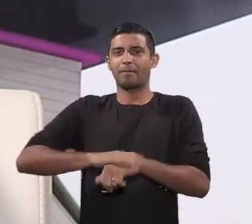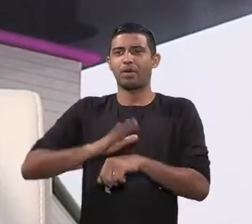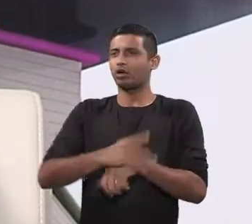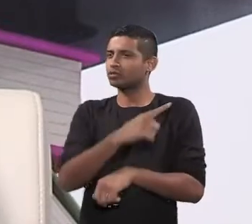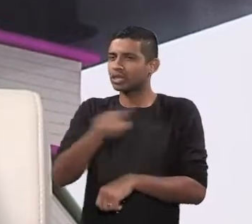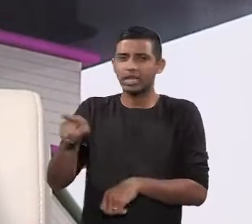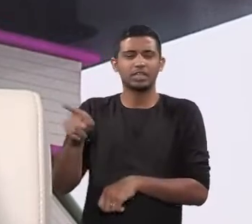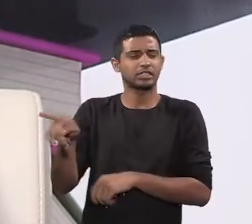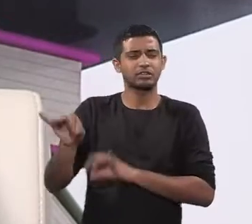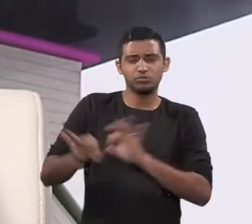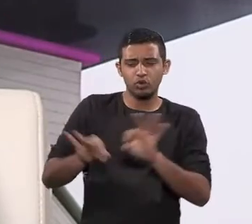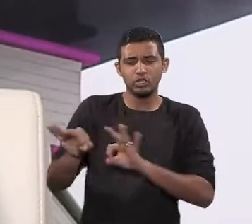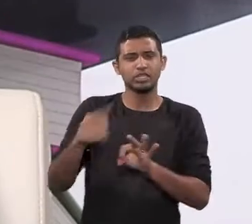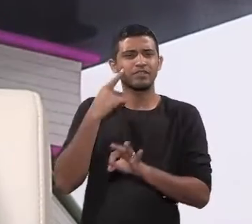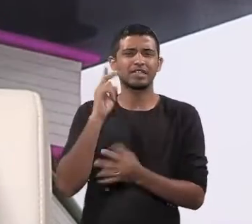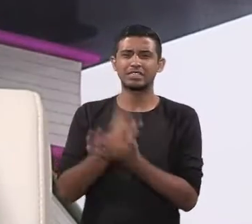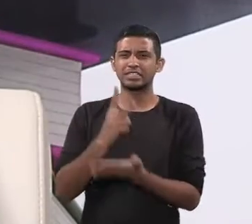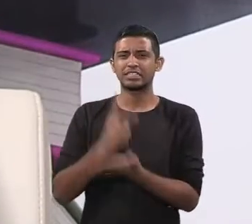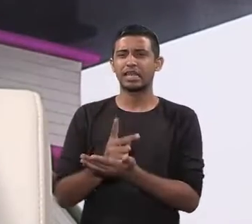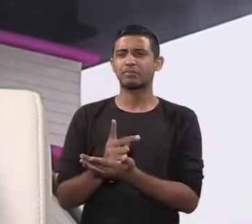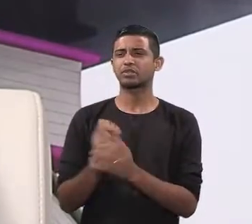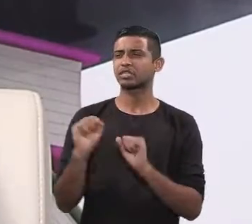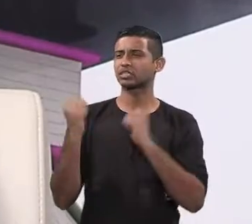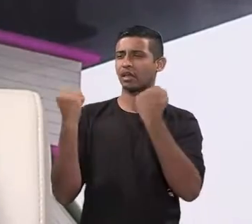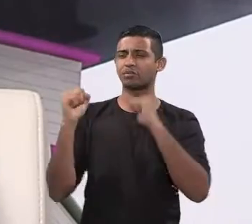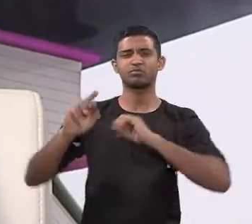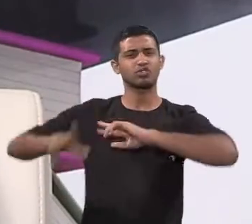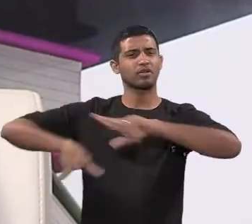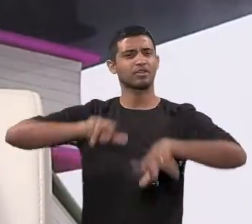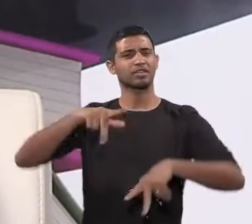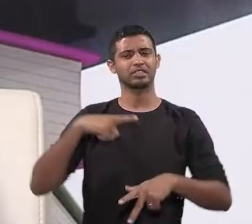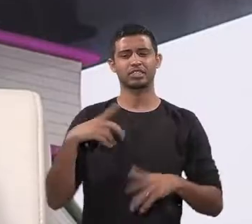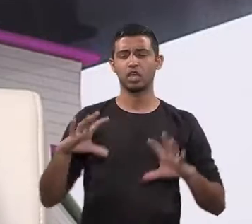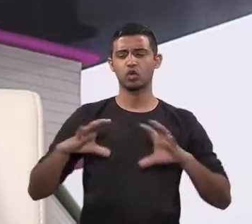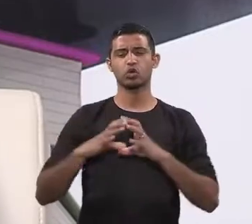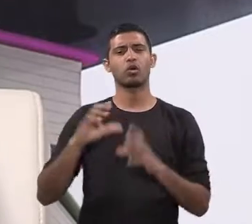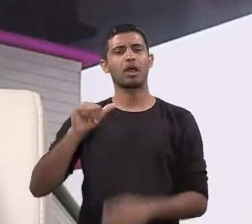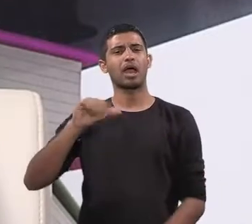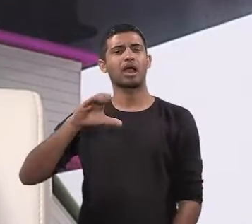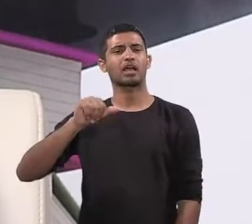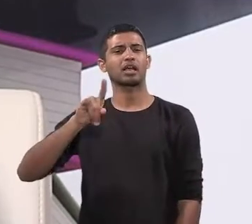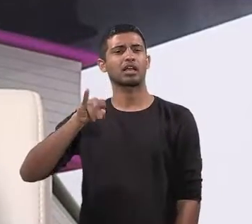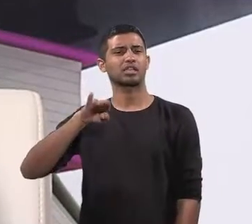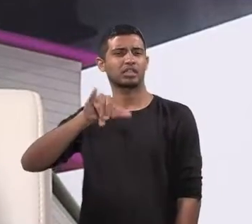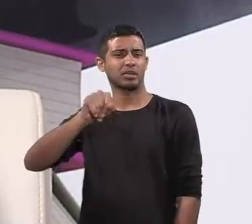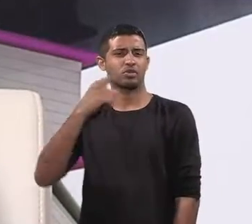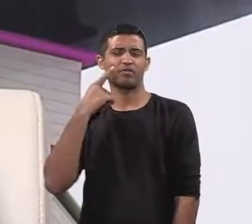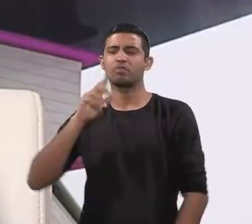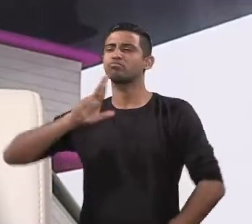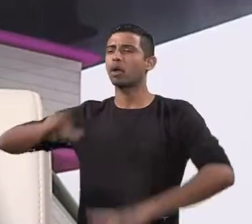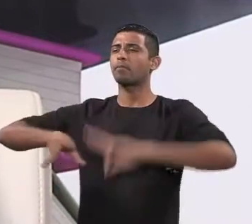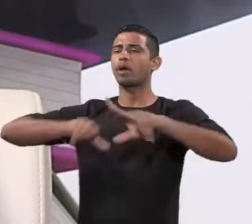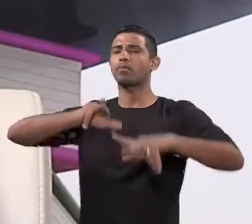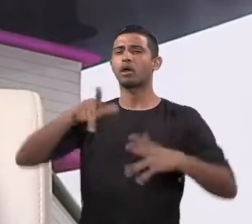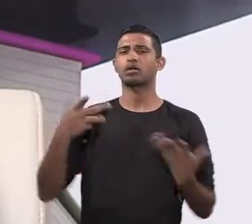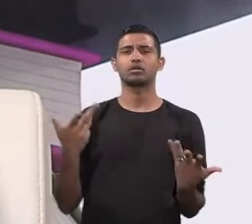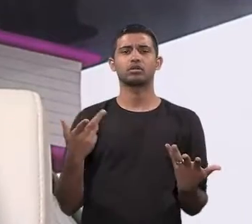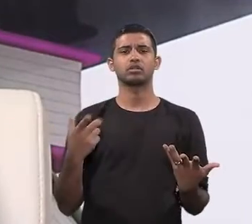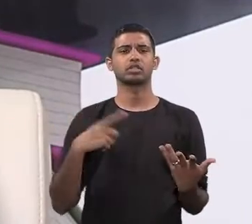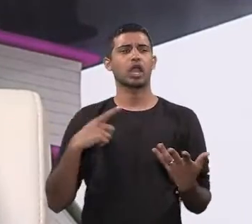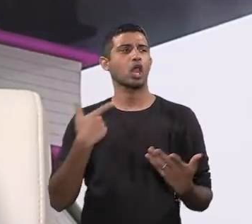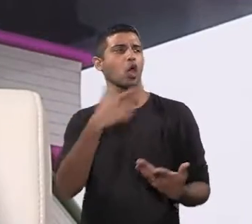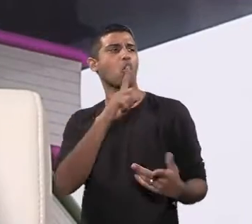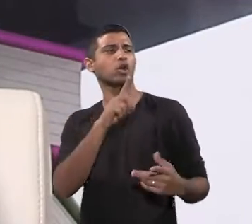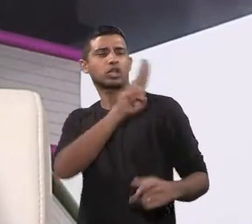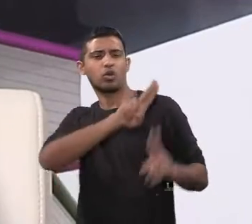eles para que eles façam diversas práticas esportivas. Eles criam os times acadêmicos, de diferentes modalidades, competem